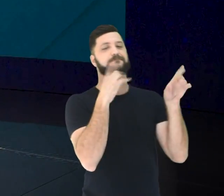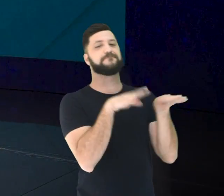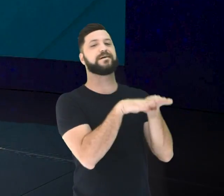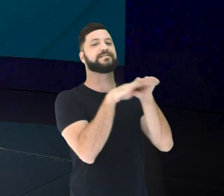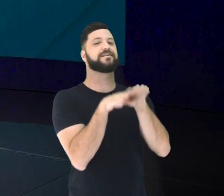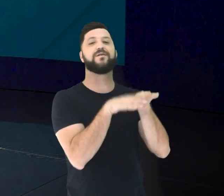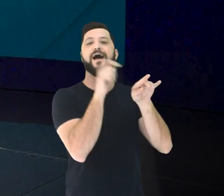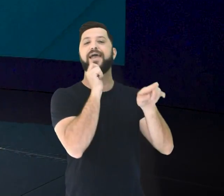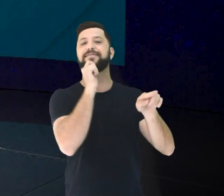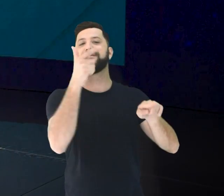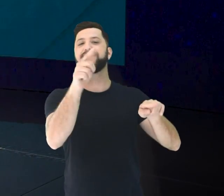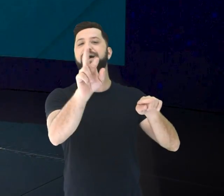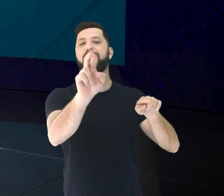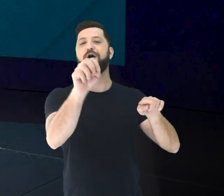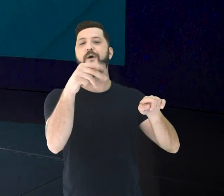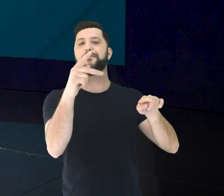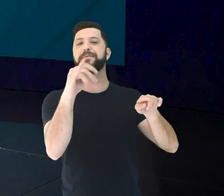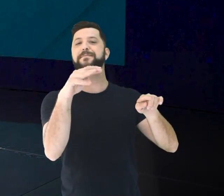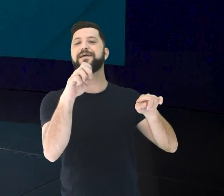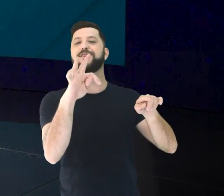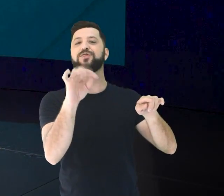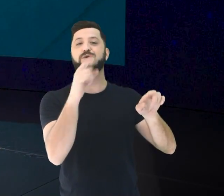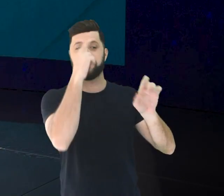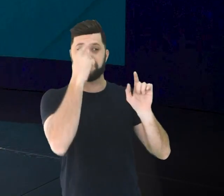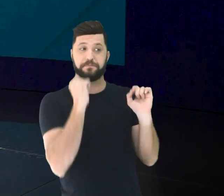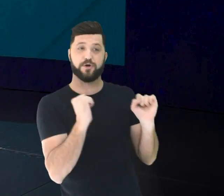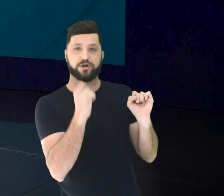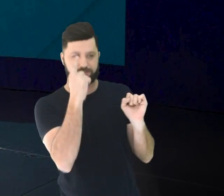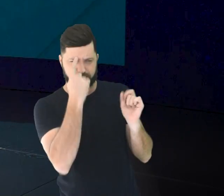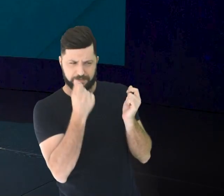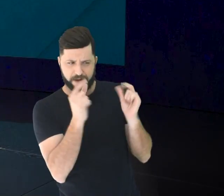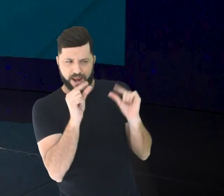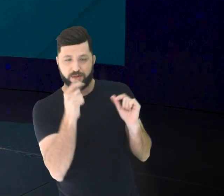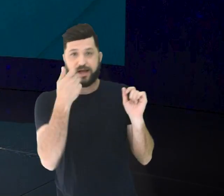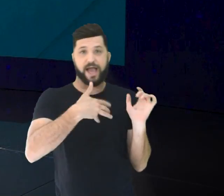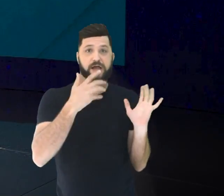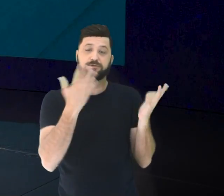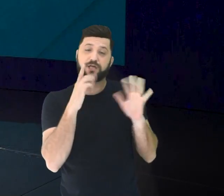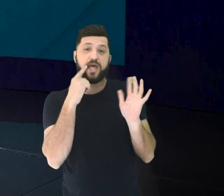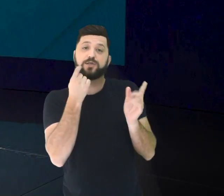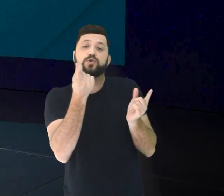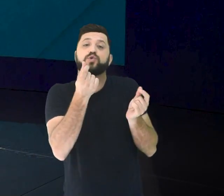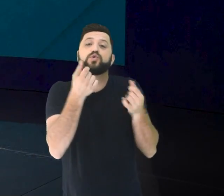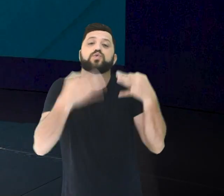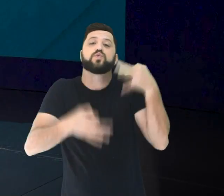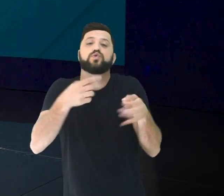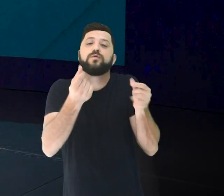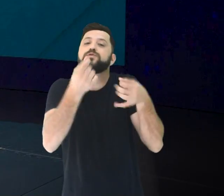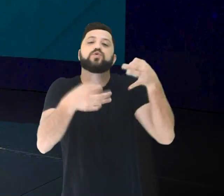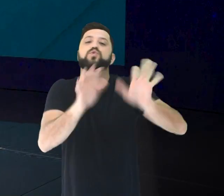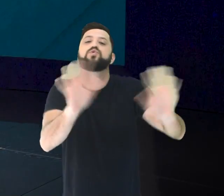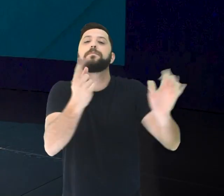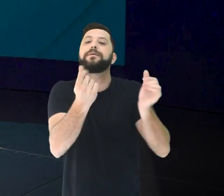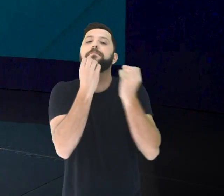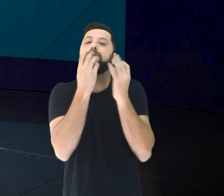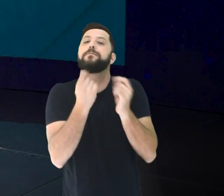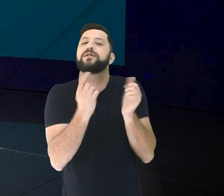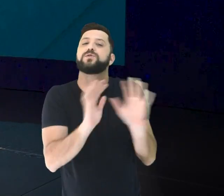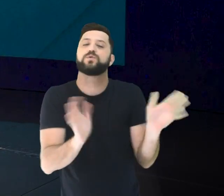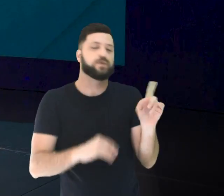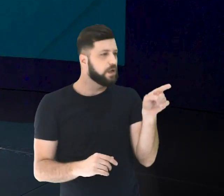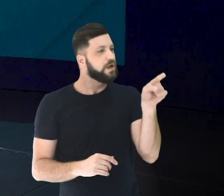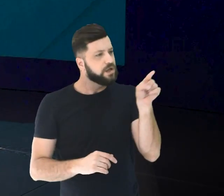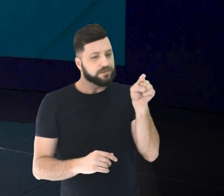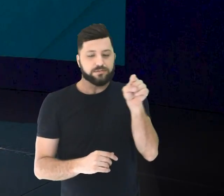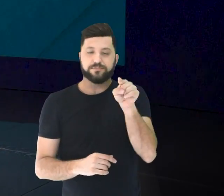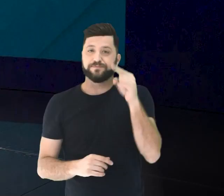que o mercado como um todo tá julgando aquele preço como um preço barato ou como um preço caro tá no exemplo que a gente